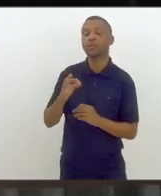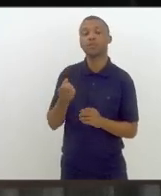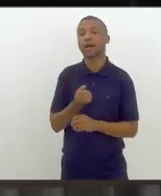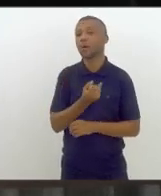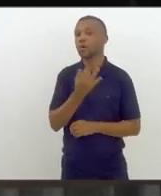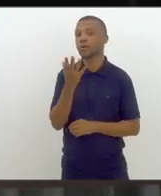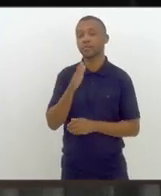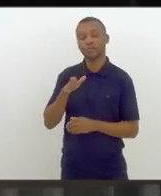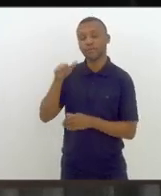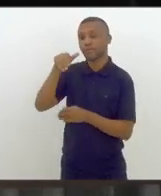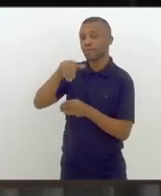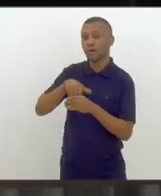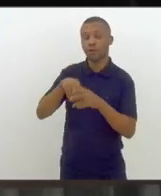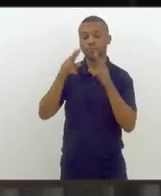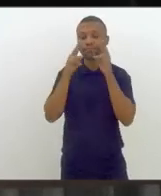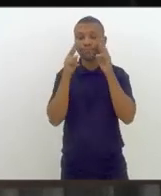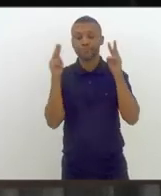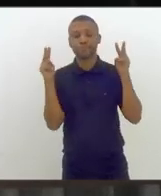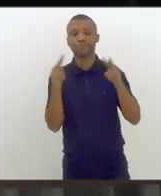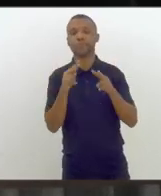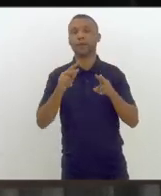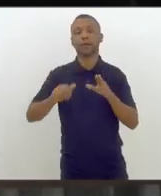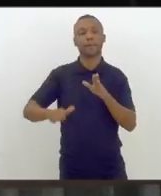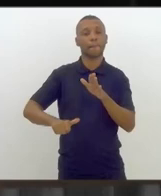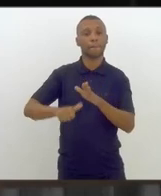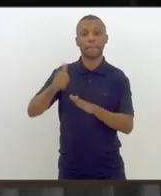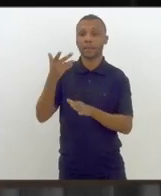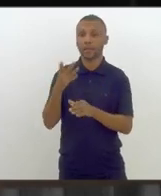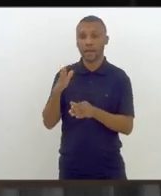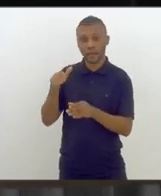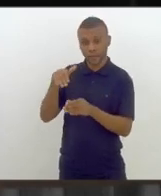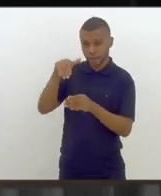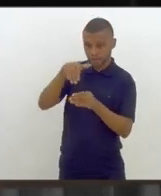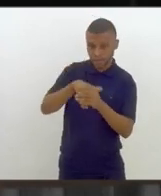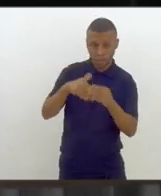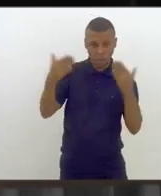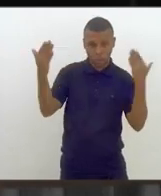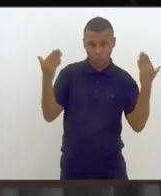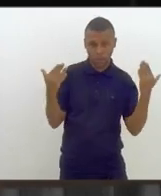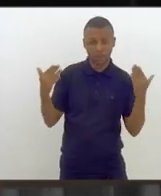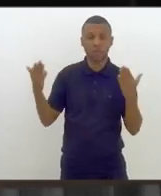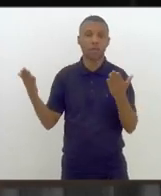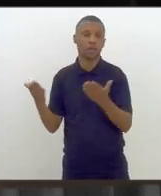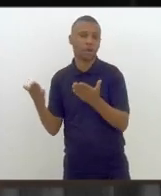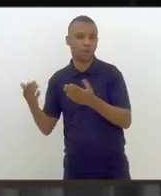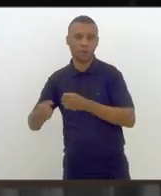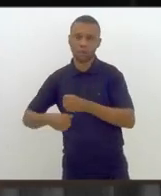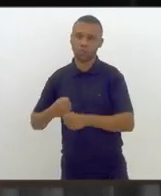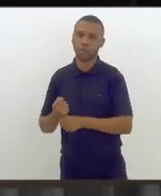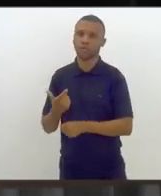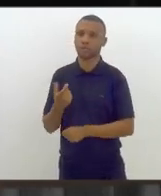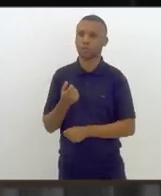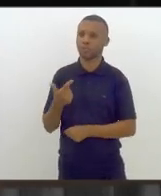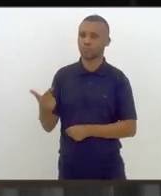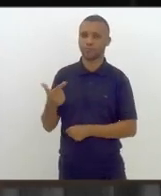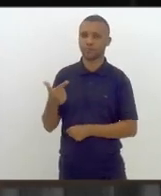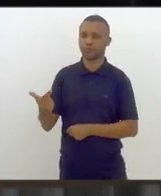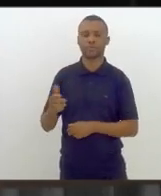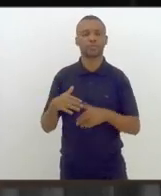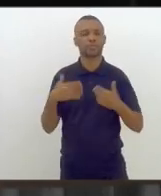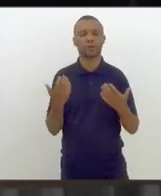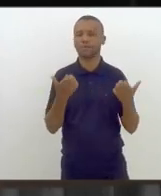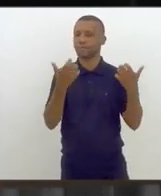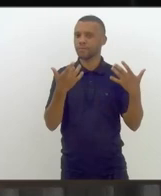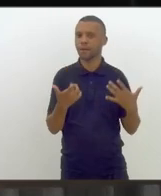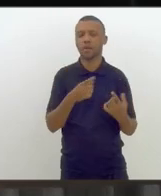votos, considerando a primeira eleição e a eleição de 2022. Então, falo isso